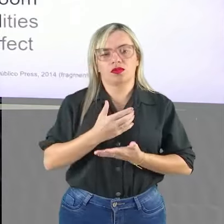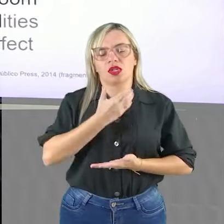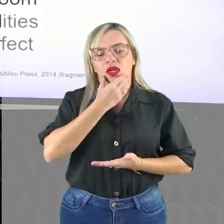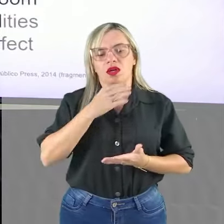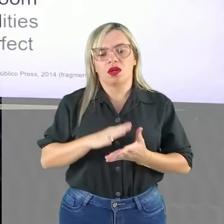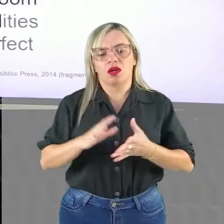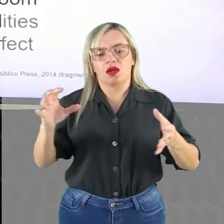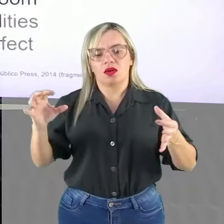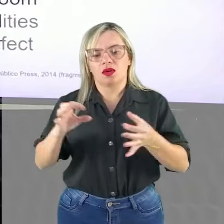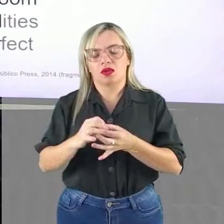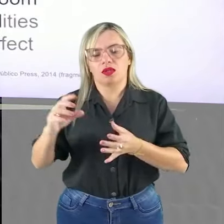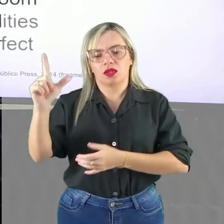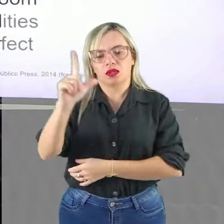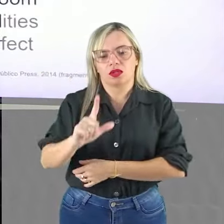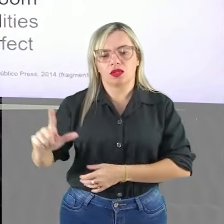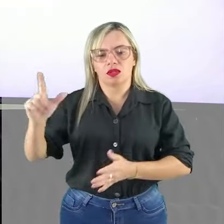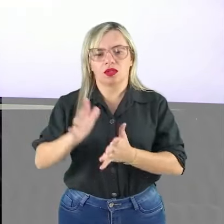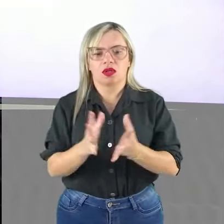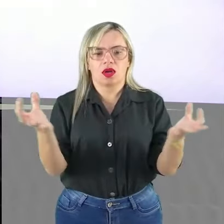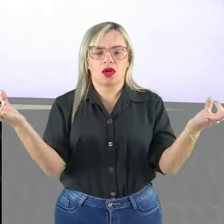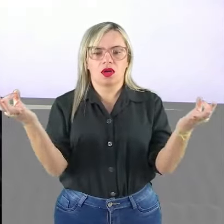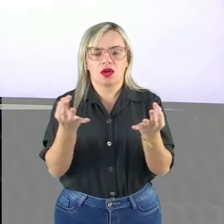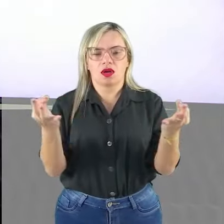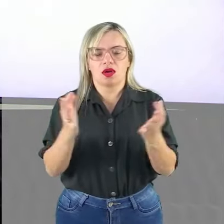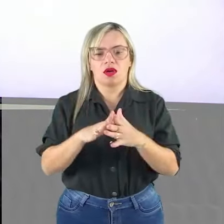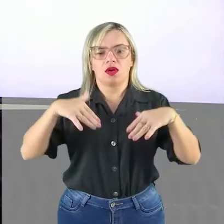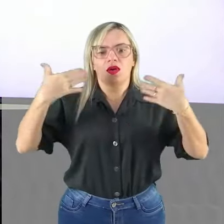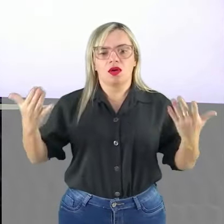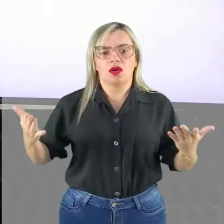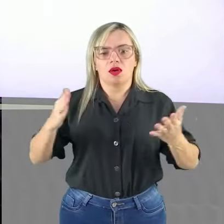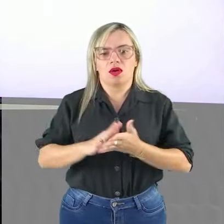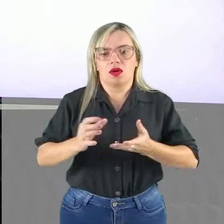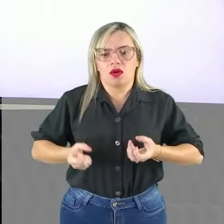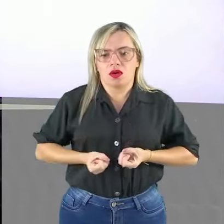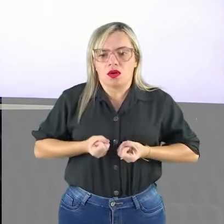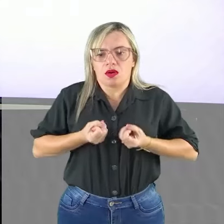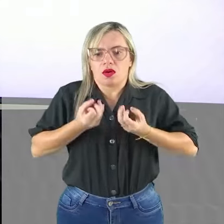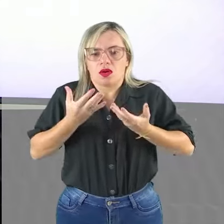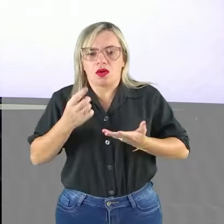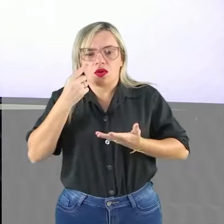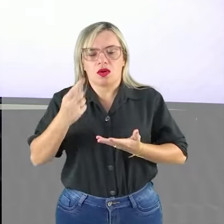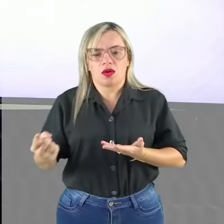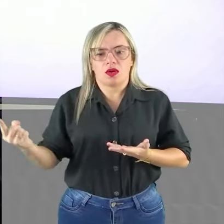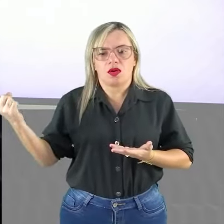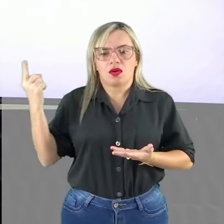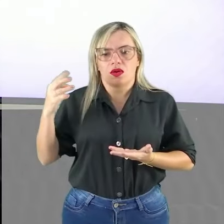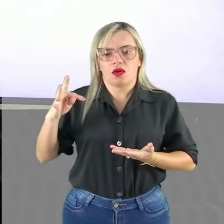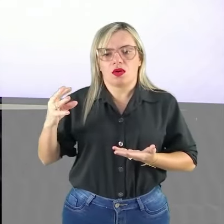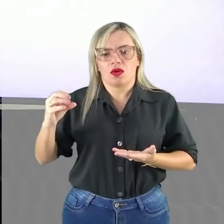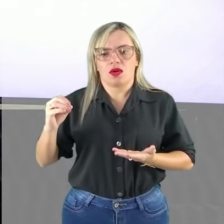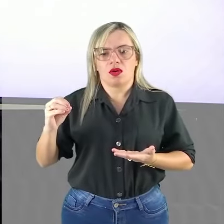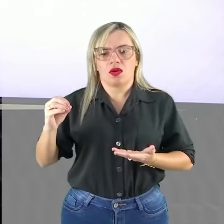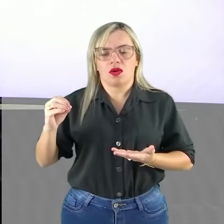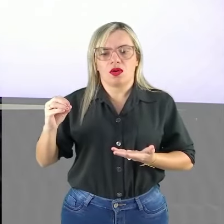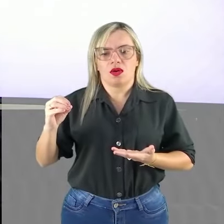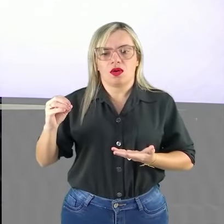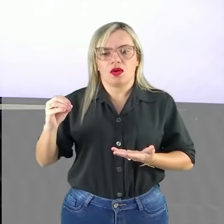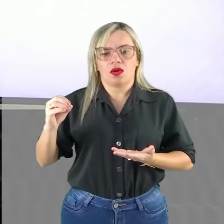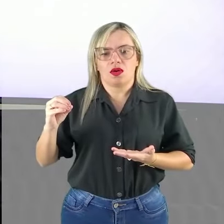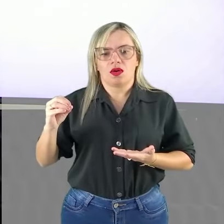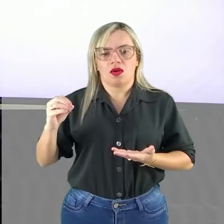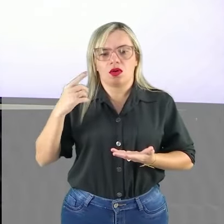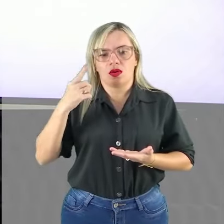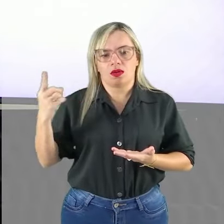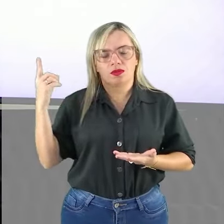seria essa a situação então o que que é o poema de Tato Oliveira o eu lírico destaca uma